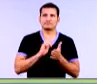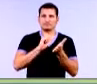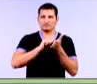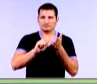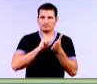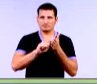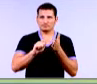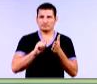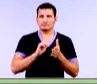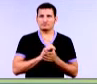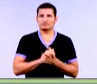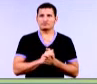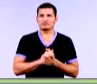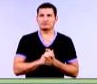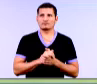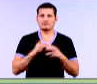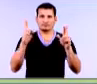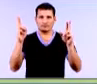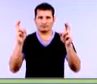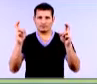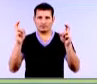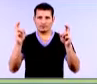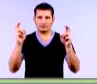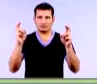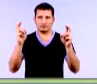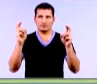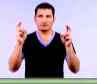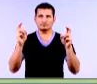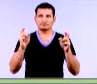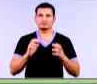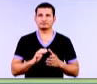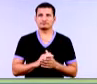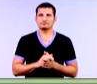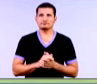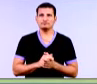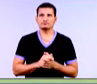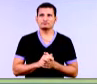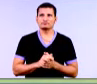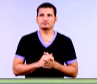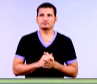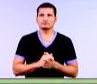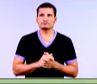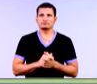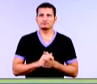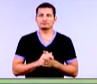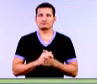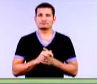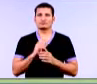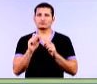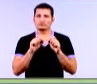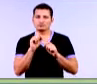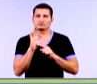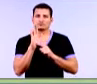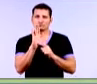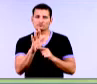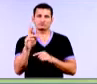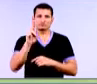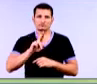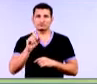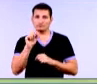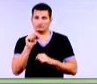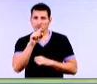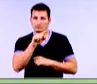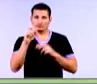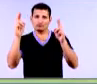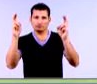escrevam, abri aspas, por que abri e fechei aspas, o que vai ser mostrado para o usuário é o que está aqui,